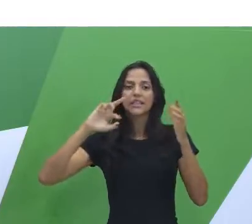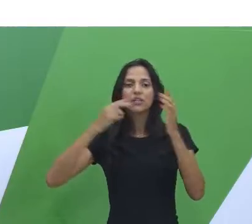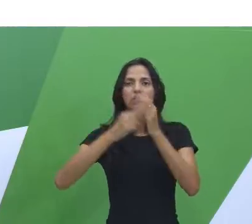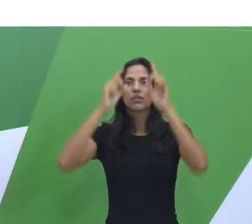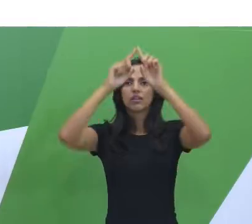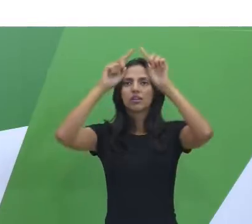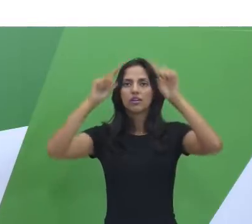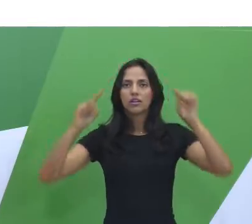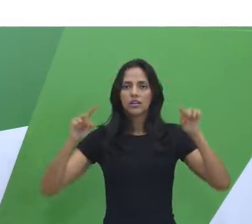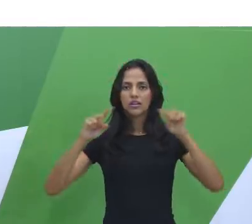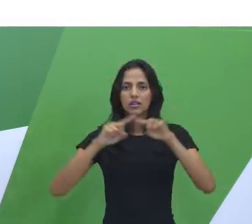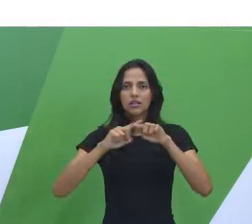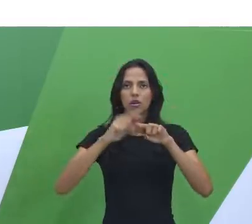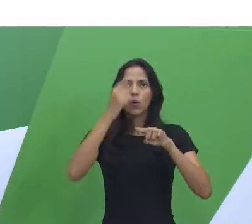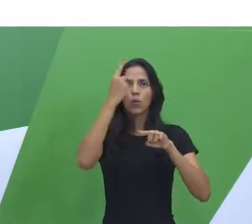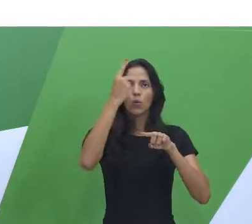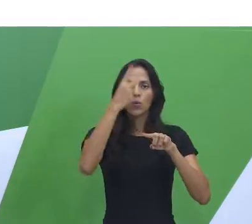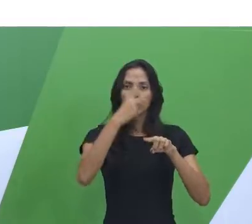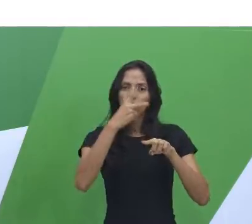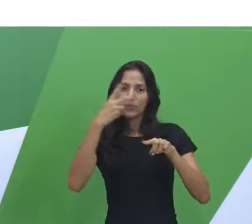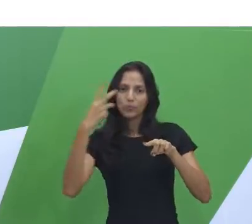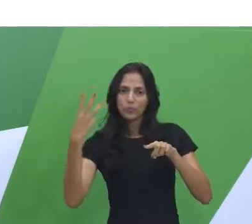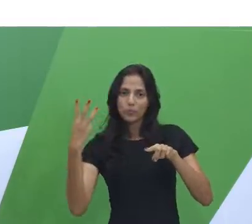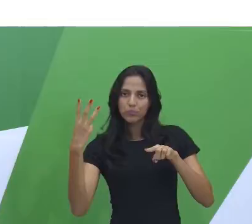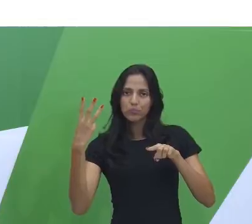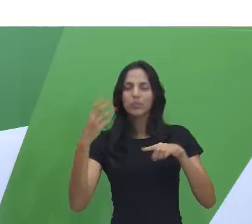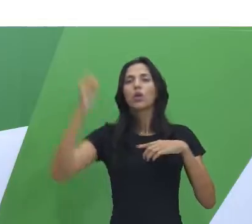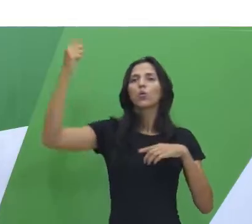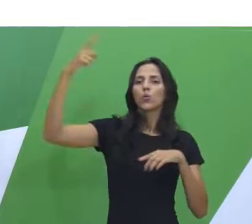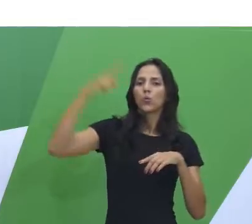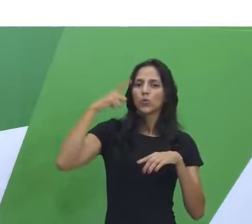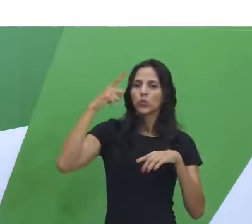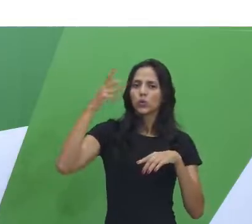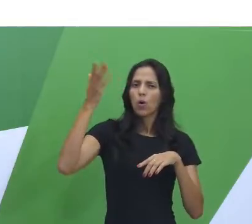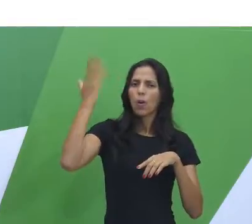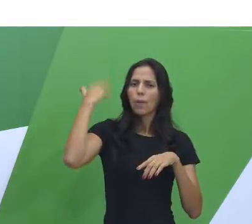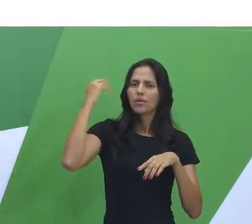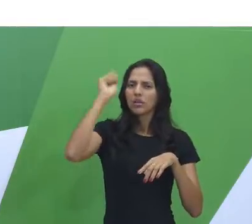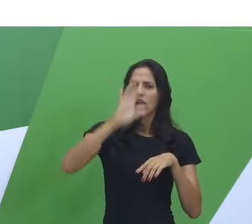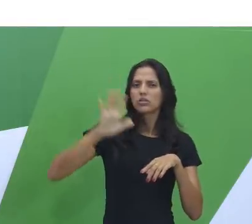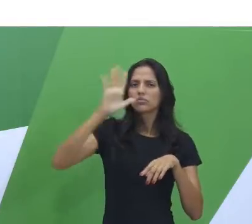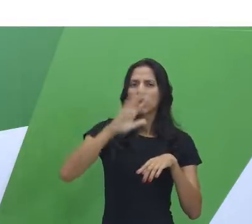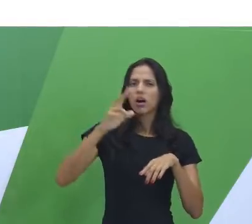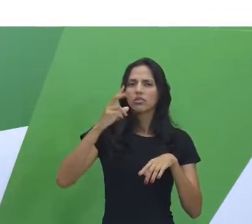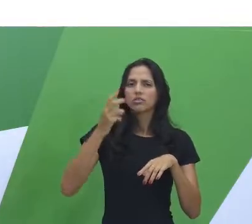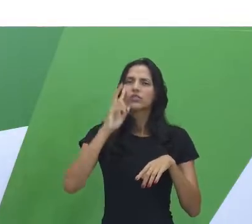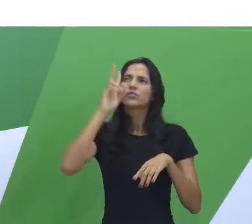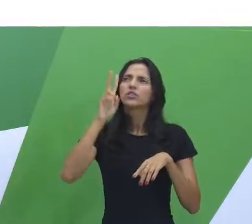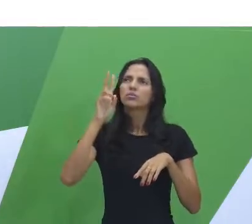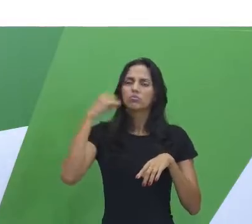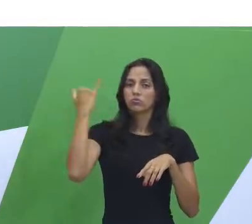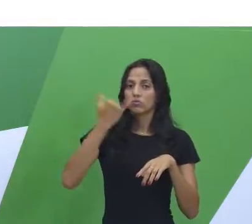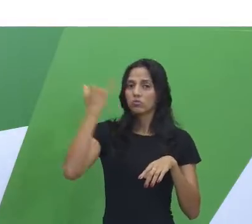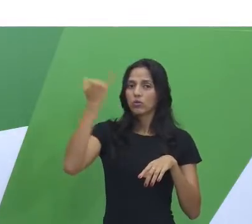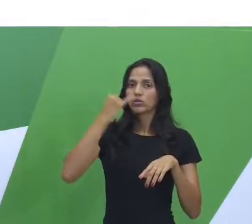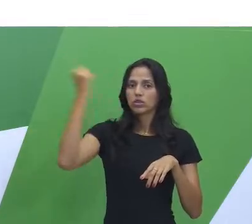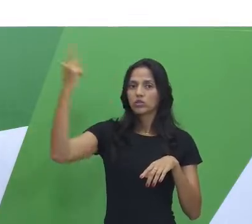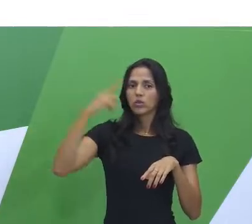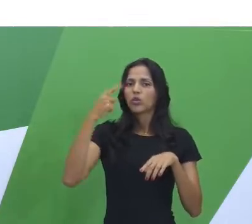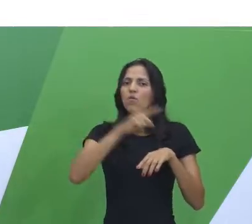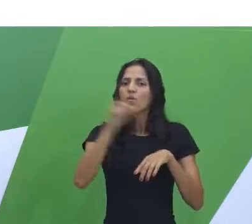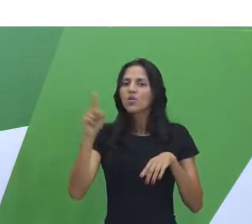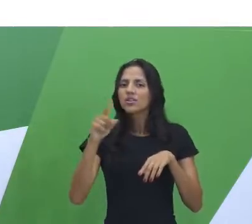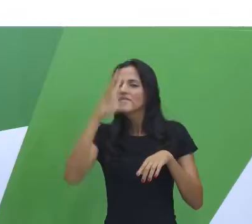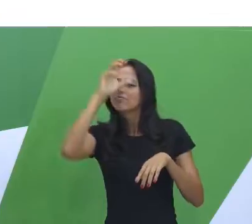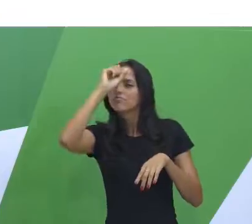luz que o Sol emite. Olha que coisa fantástica! Fique ligadinho! Fique ligado, meu aluno!